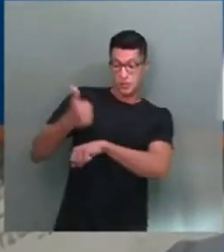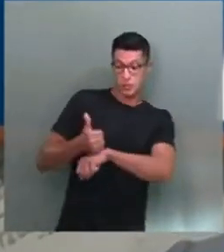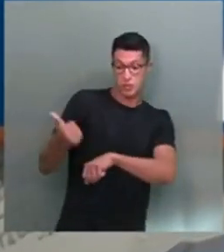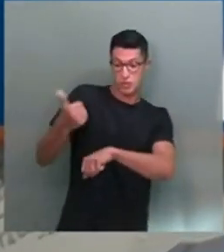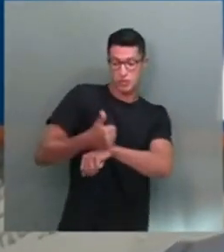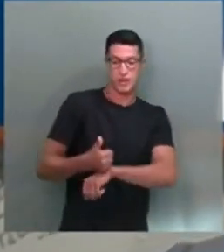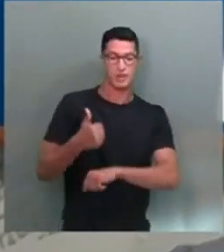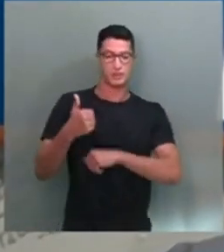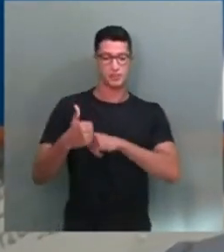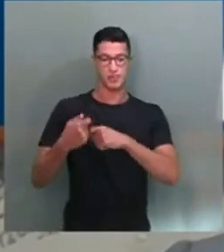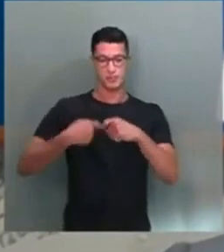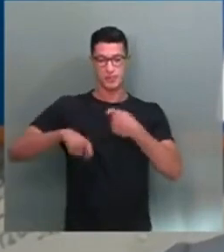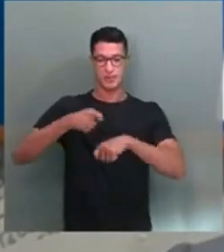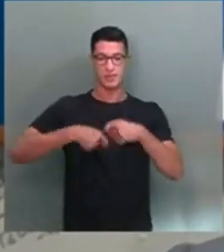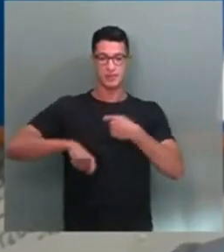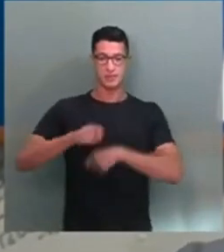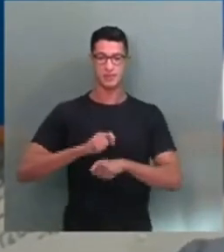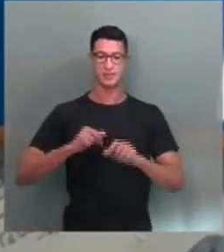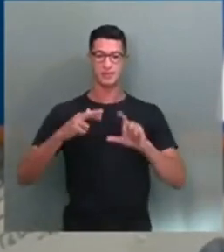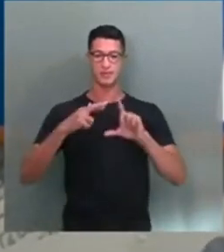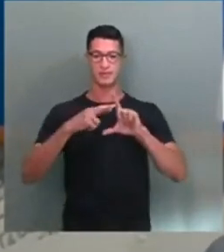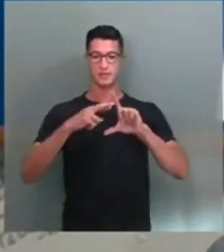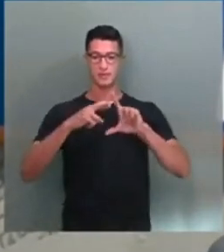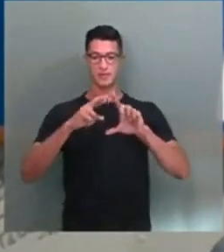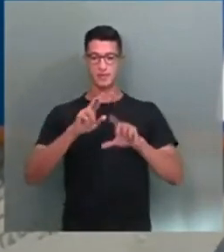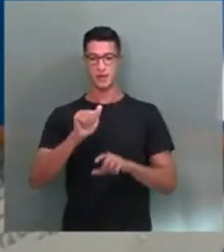administração da Rádio Senado,